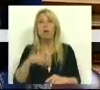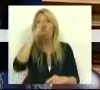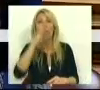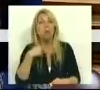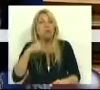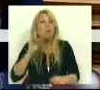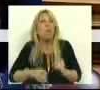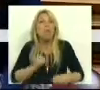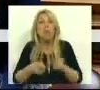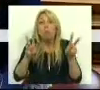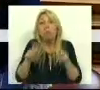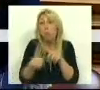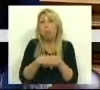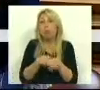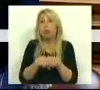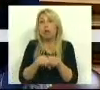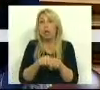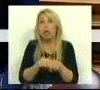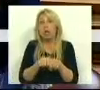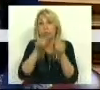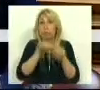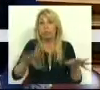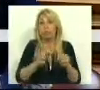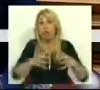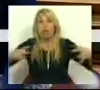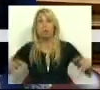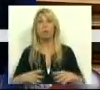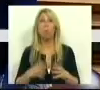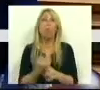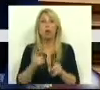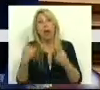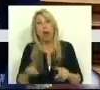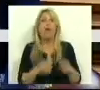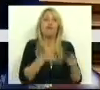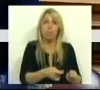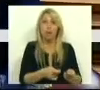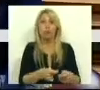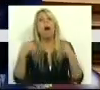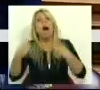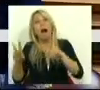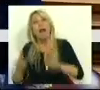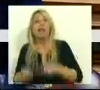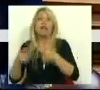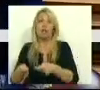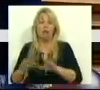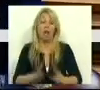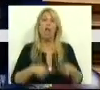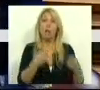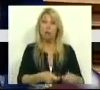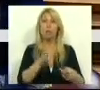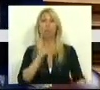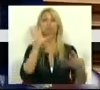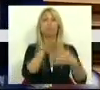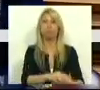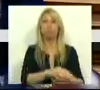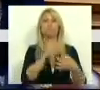fala de políticas expansionistas, porque há investimento e há investimento. E há investimento que se repercute no crescimento económico e na